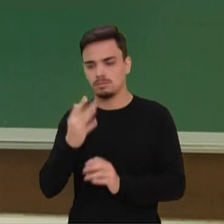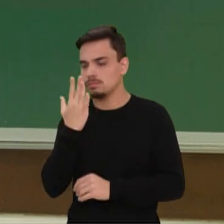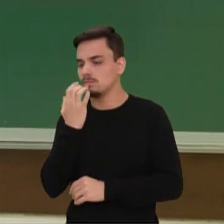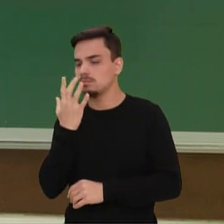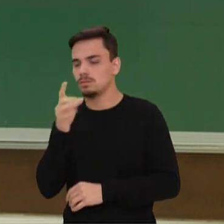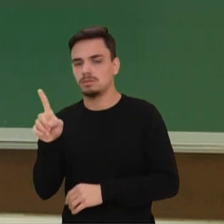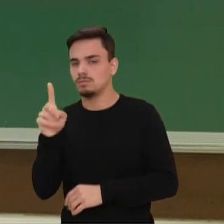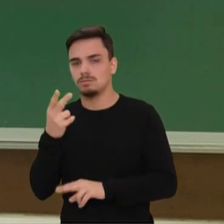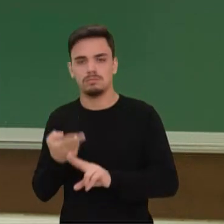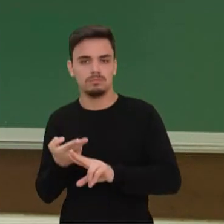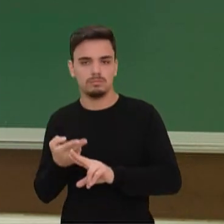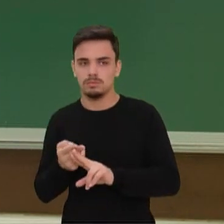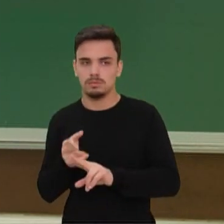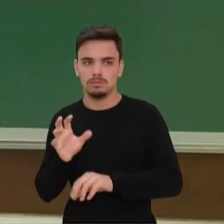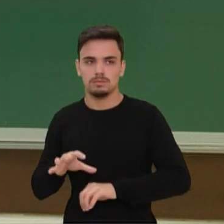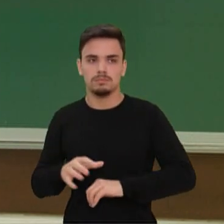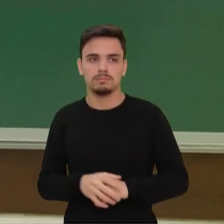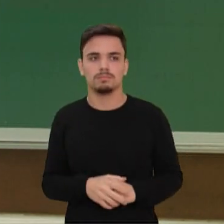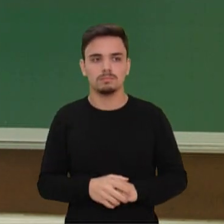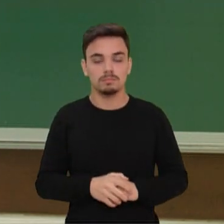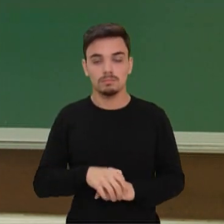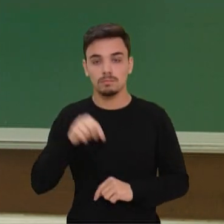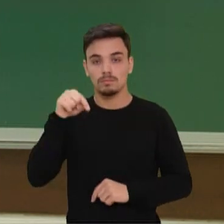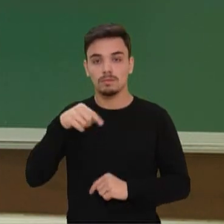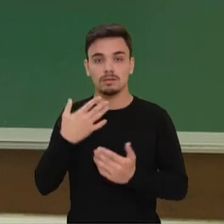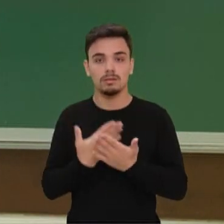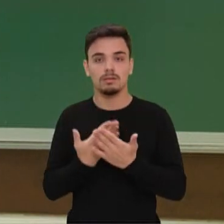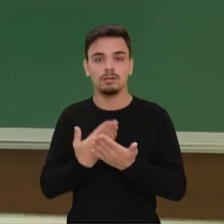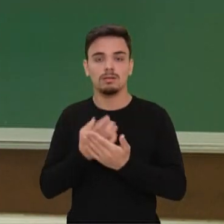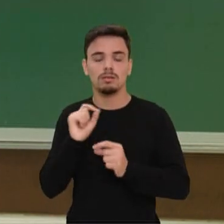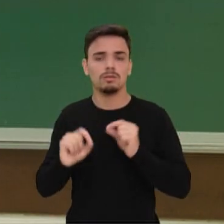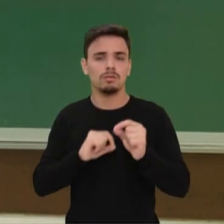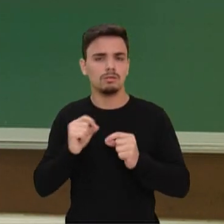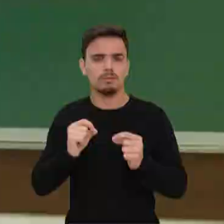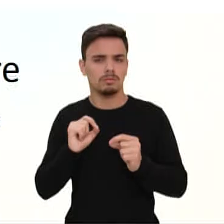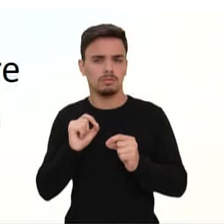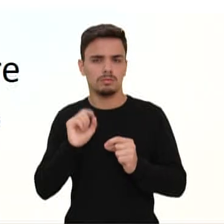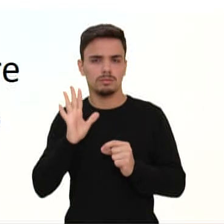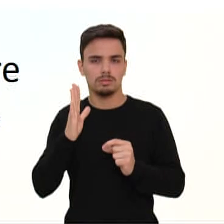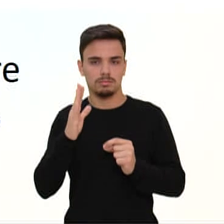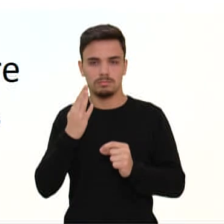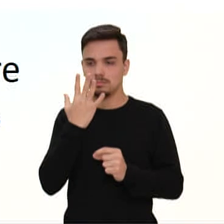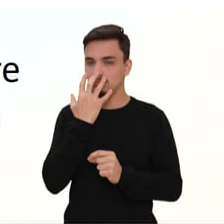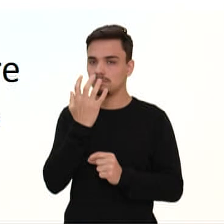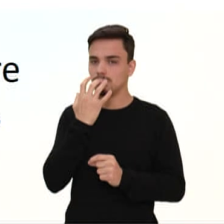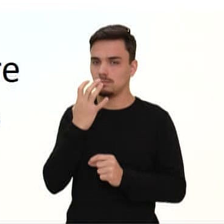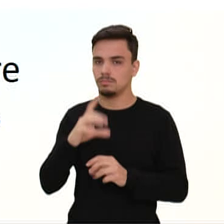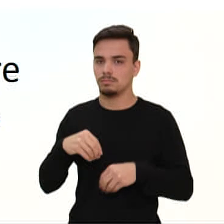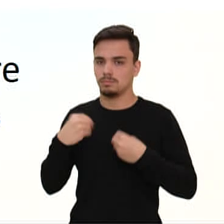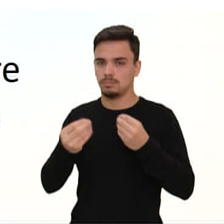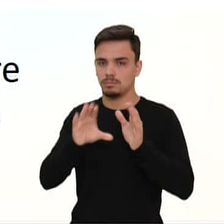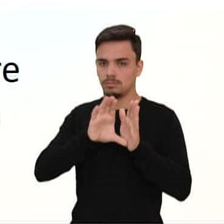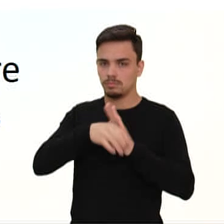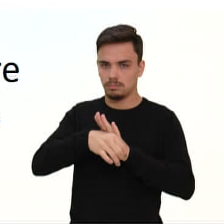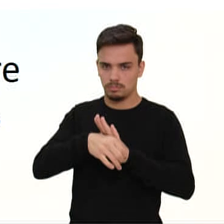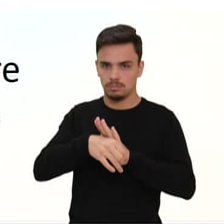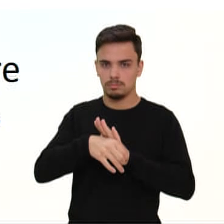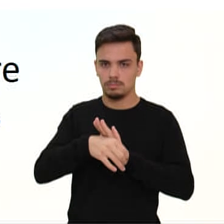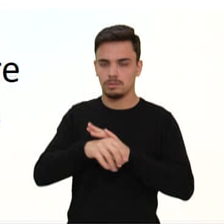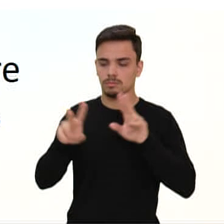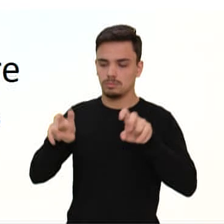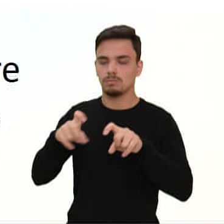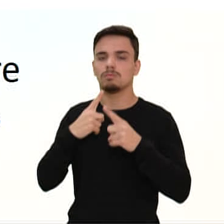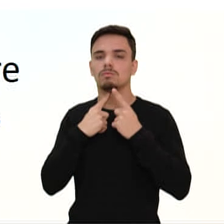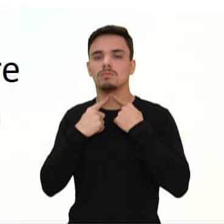Ele não usa esses termos. Então, nesta aula, vimos que Nietzsche concebeu o conceito de vontade de